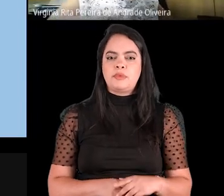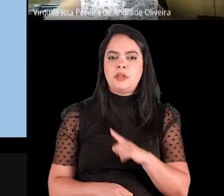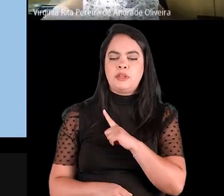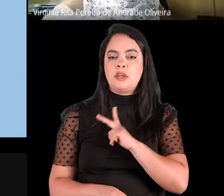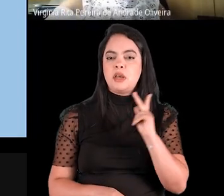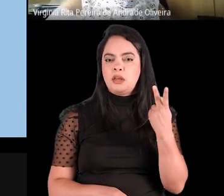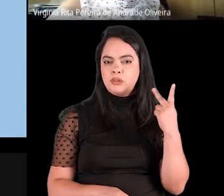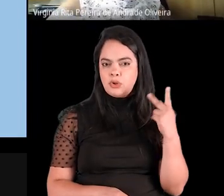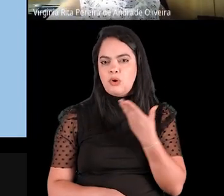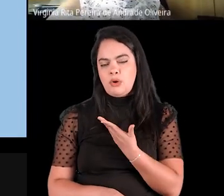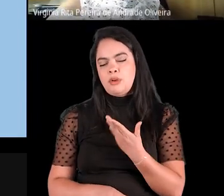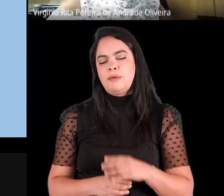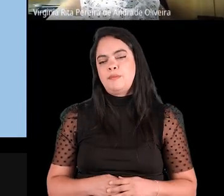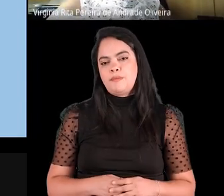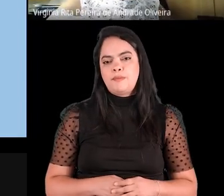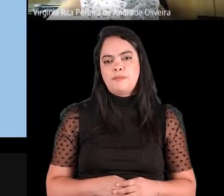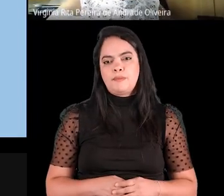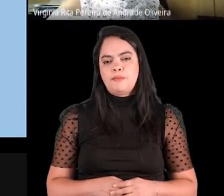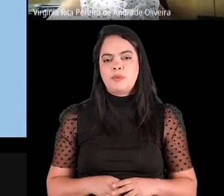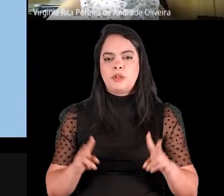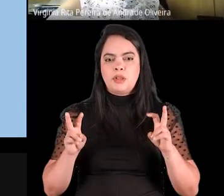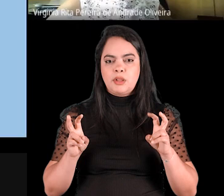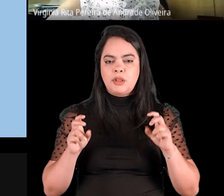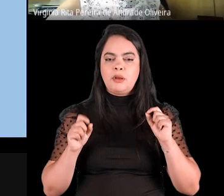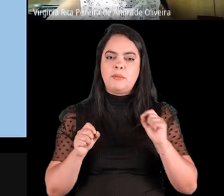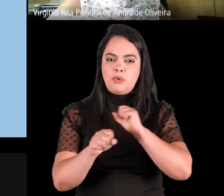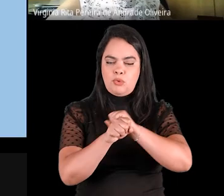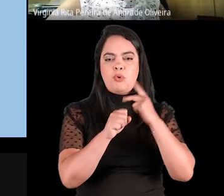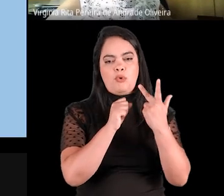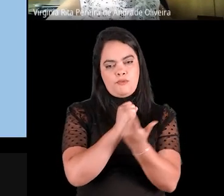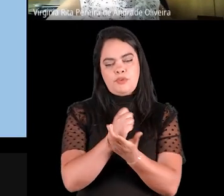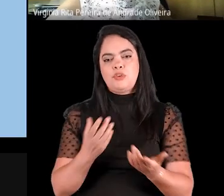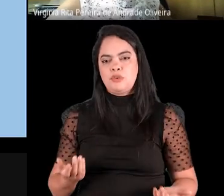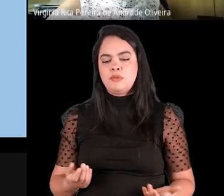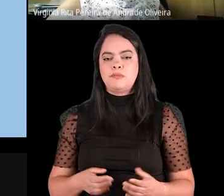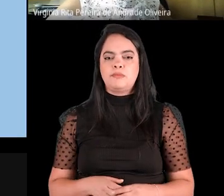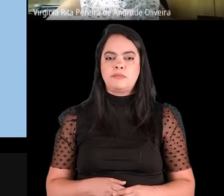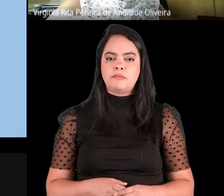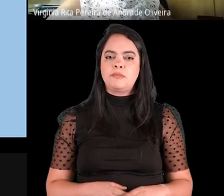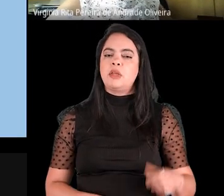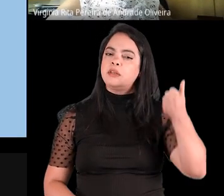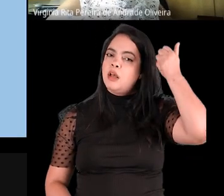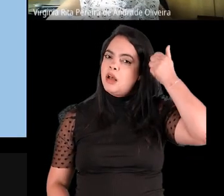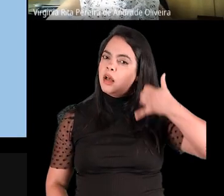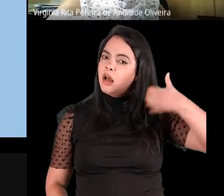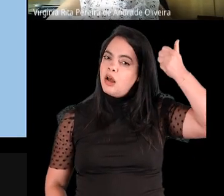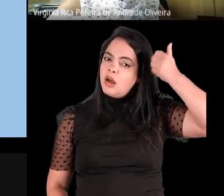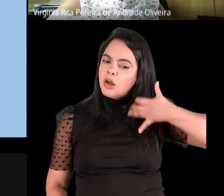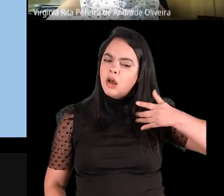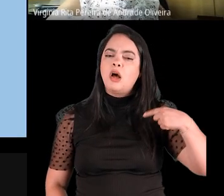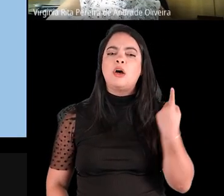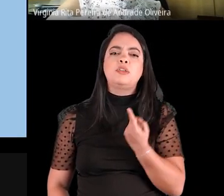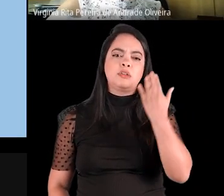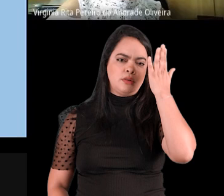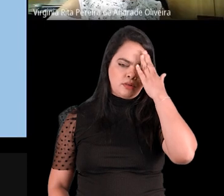tema da Covid, né, do coronavírus, mas a audiodescrição é que faz a gente compreender.